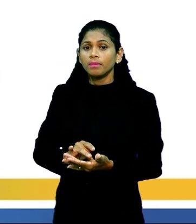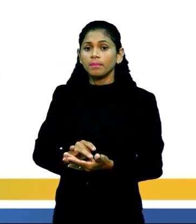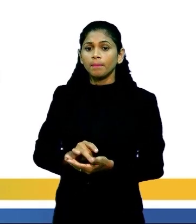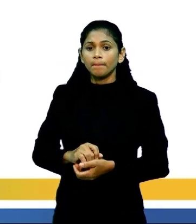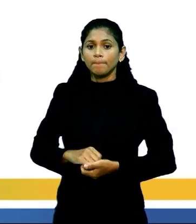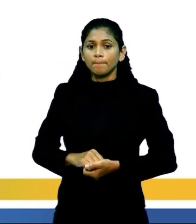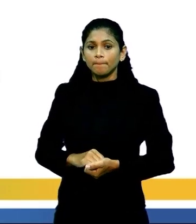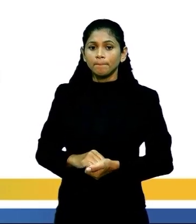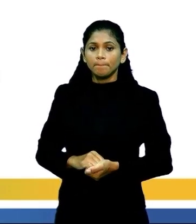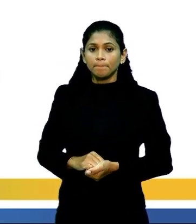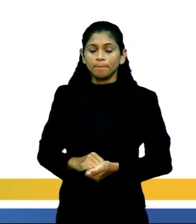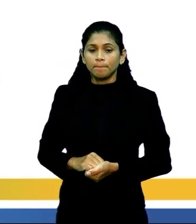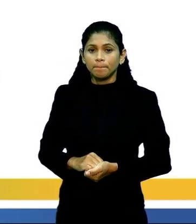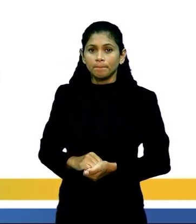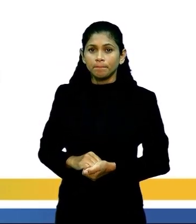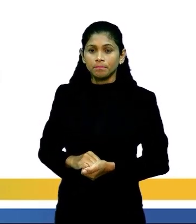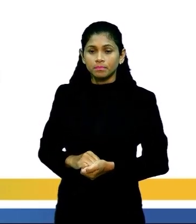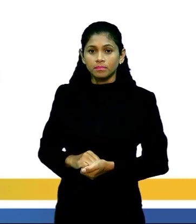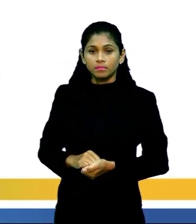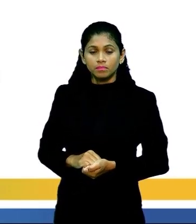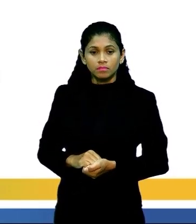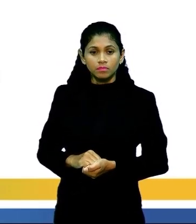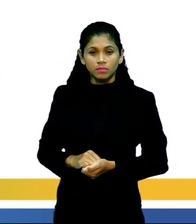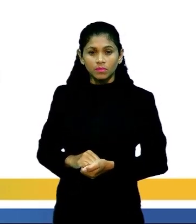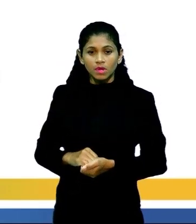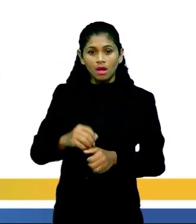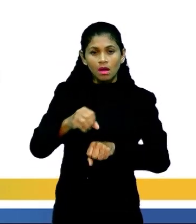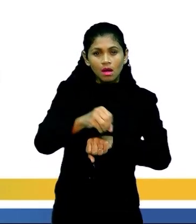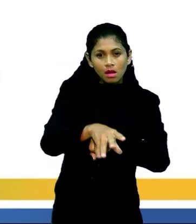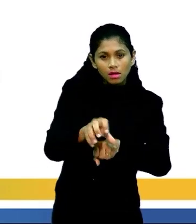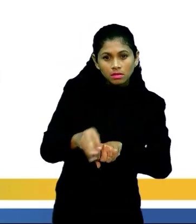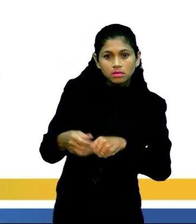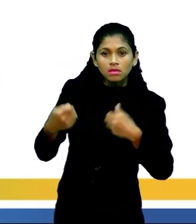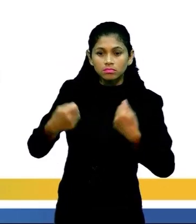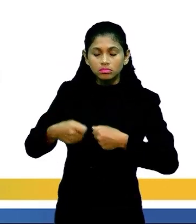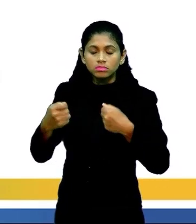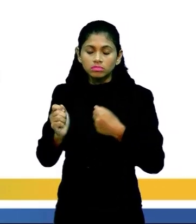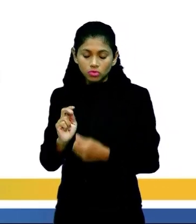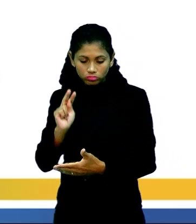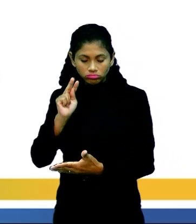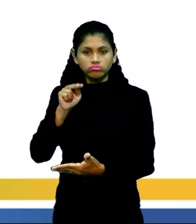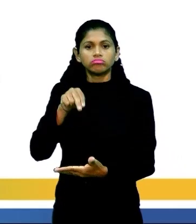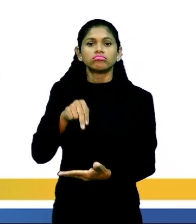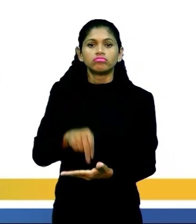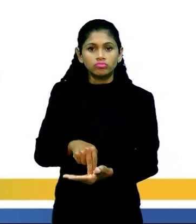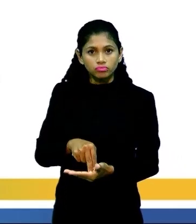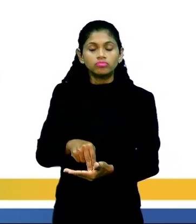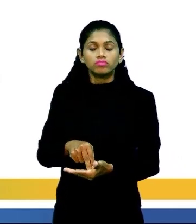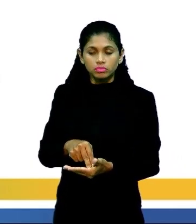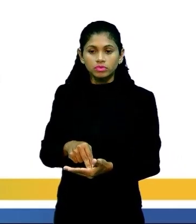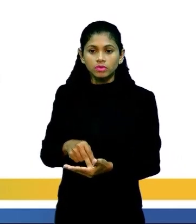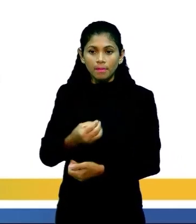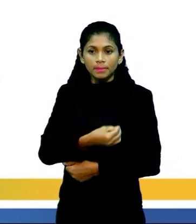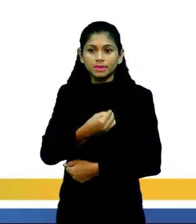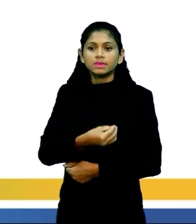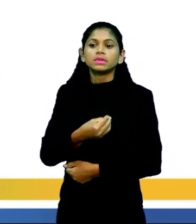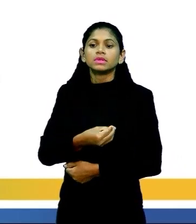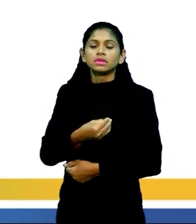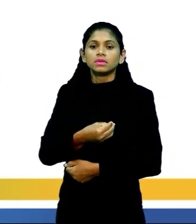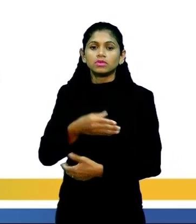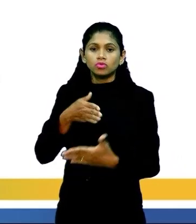A. Educadores precisam adotar uma postura mais ativa e demonstrar seus esforços em impor limites